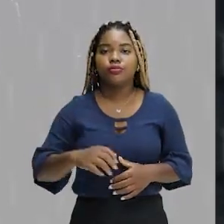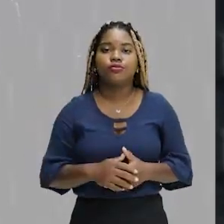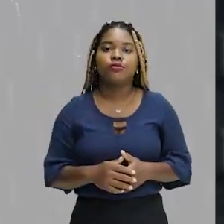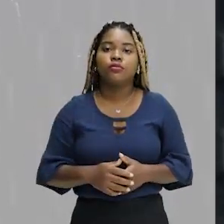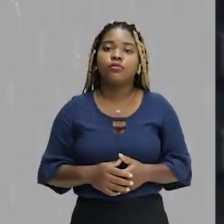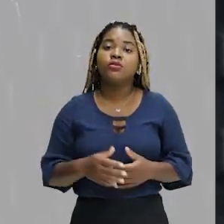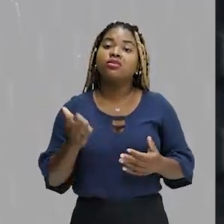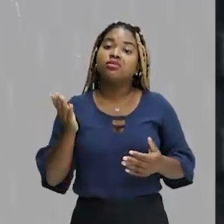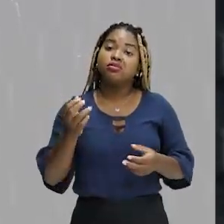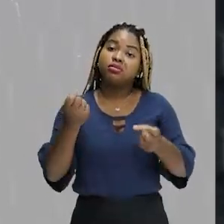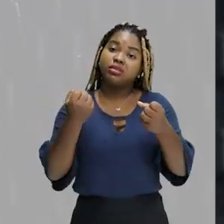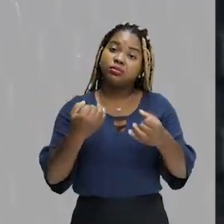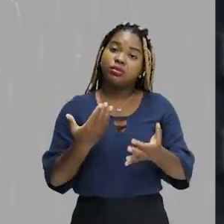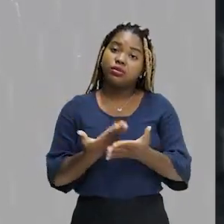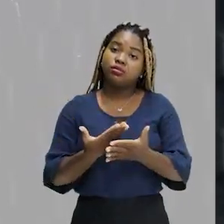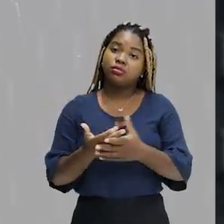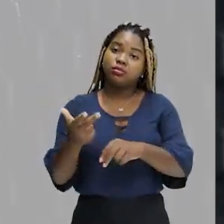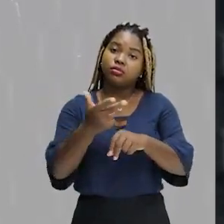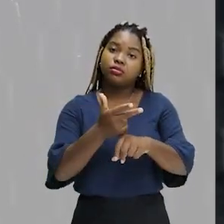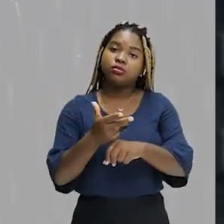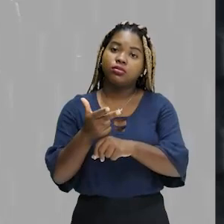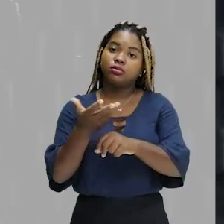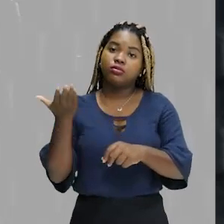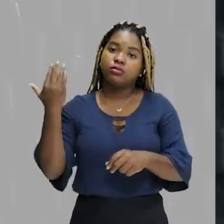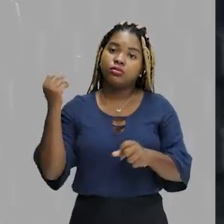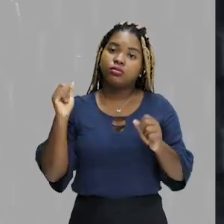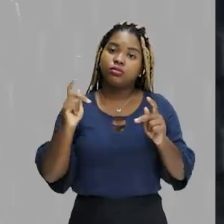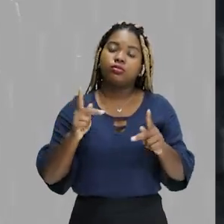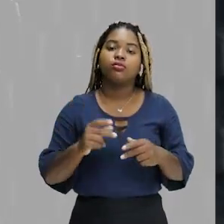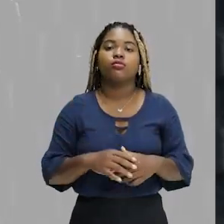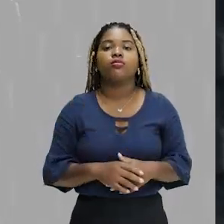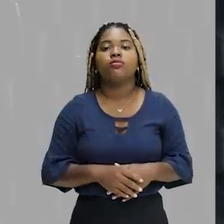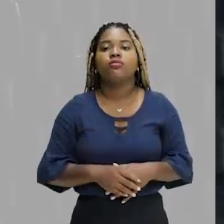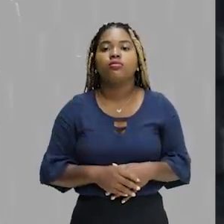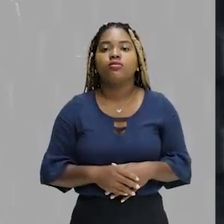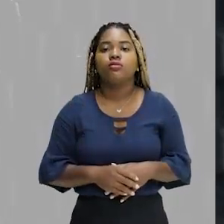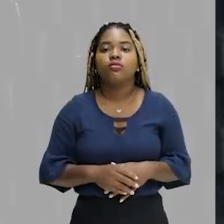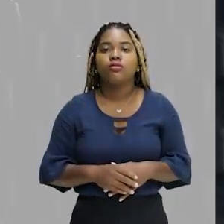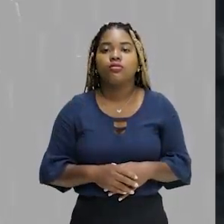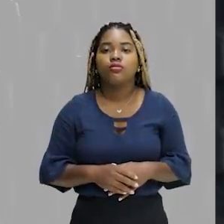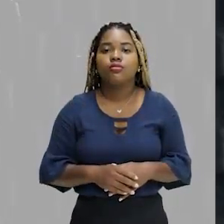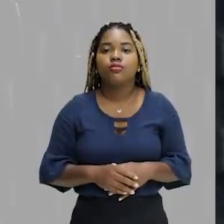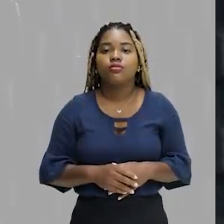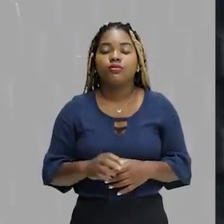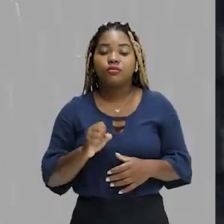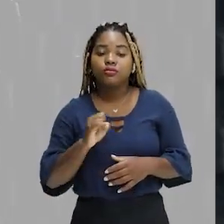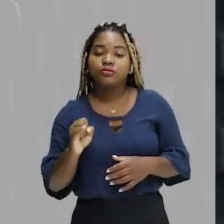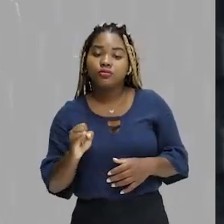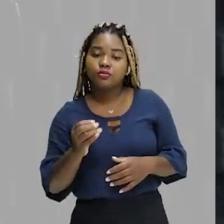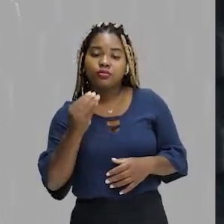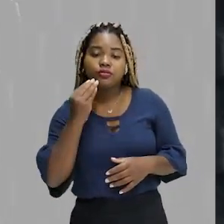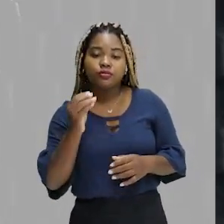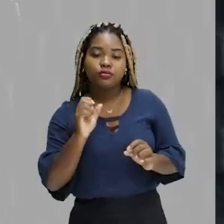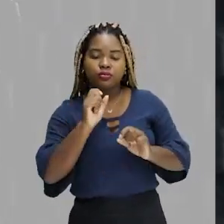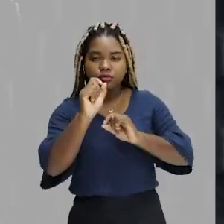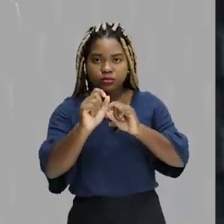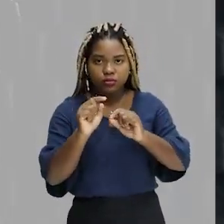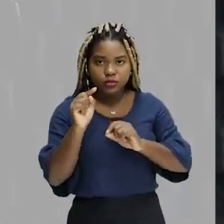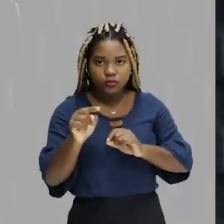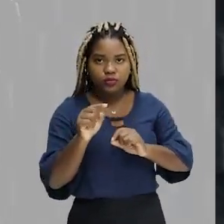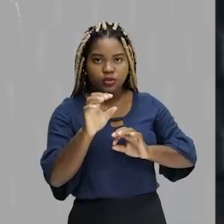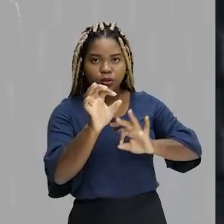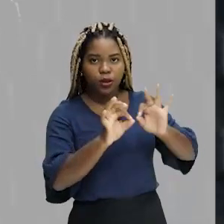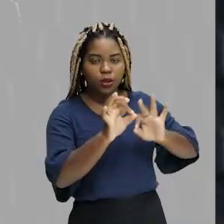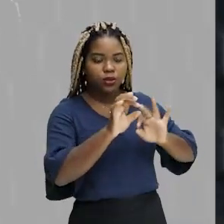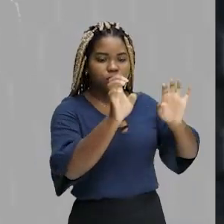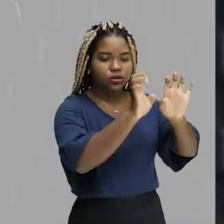vídeo relacionados à isomeria plana. Agora, se eu pedisse para você montar